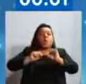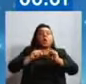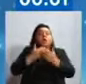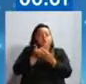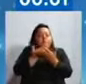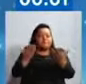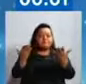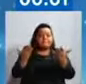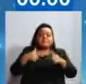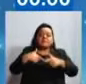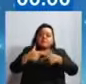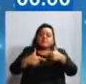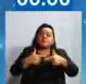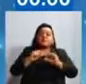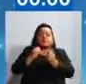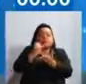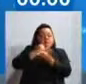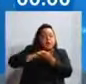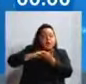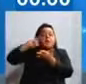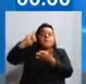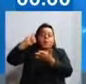aumentar a sua receita e aumentar impostos.